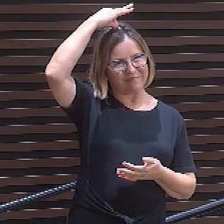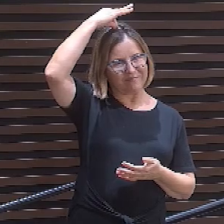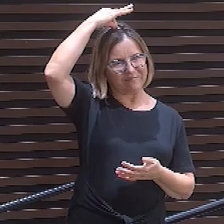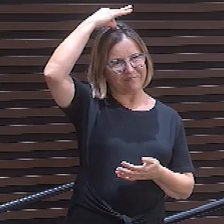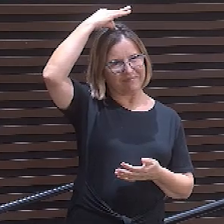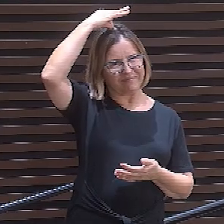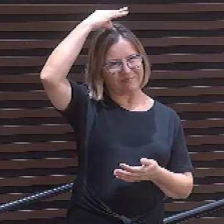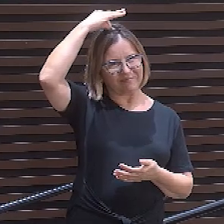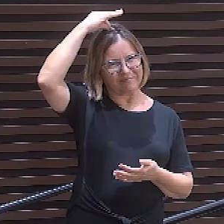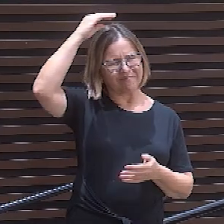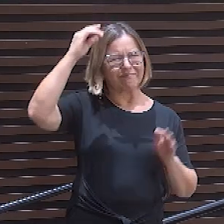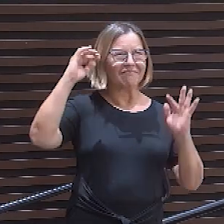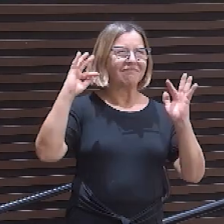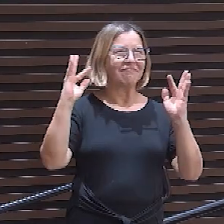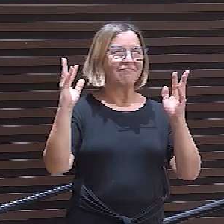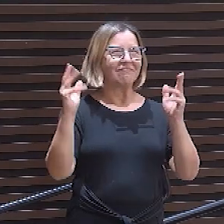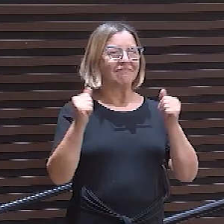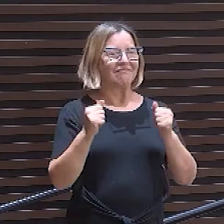excelentíssima,